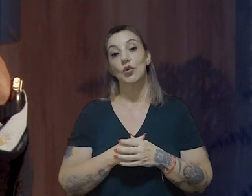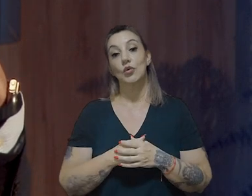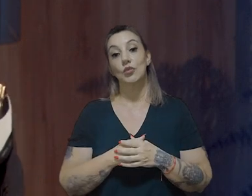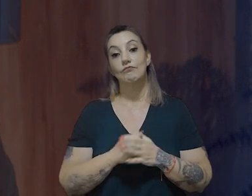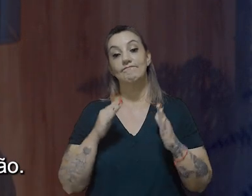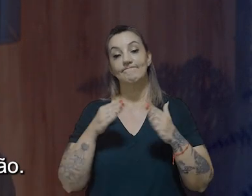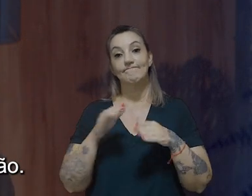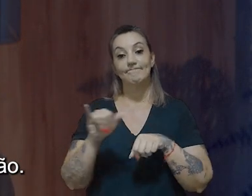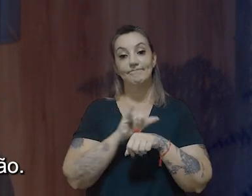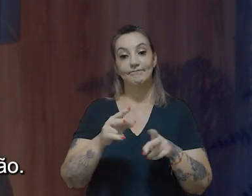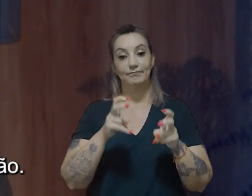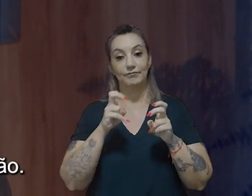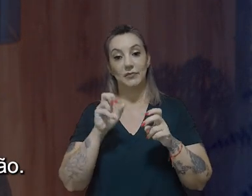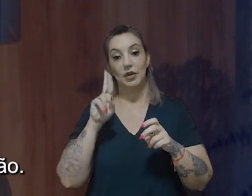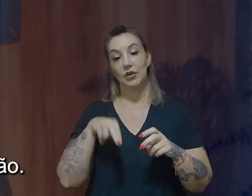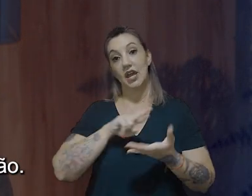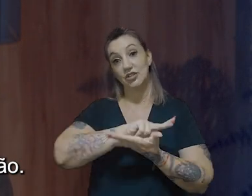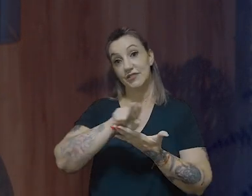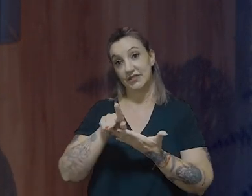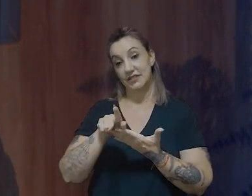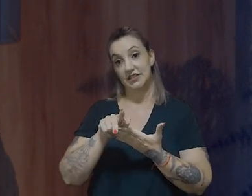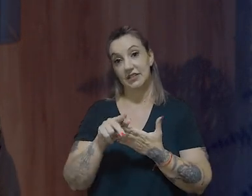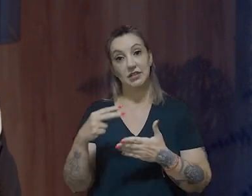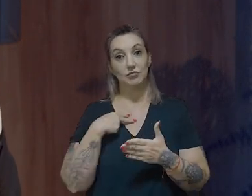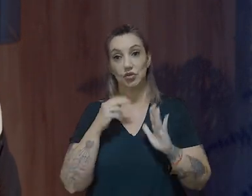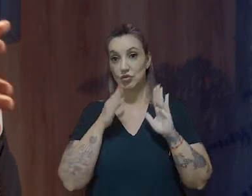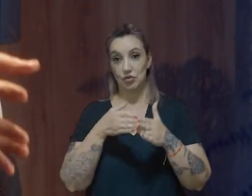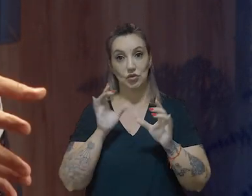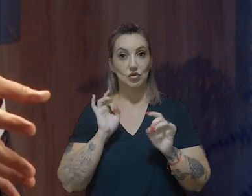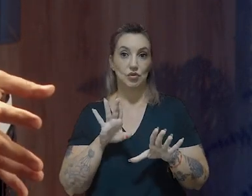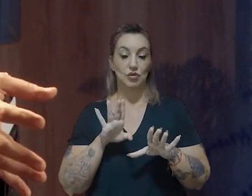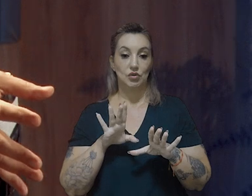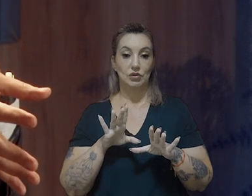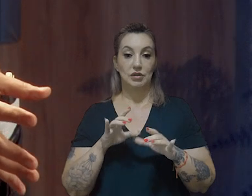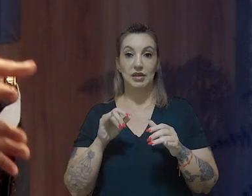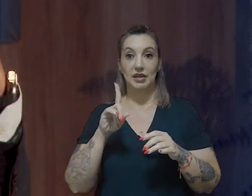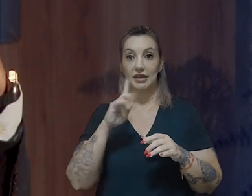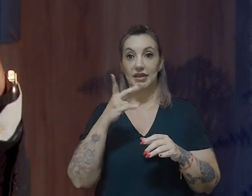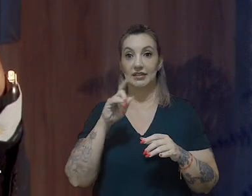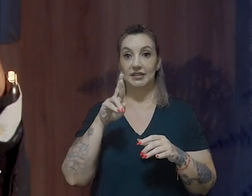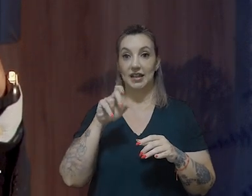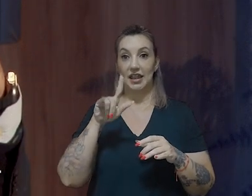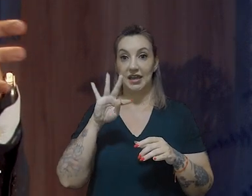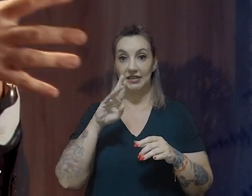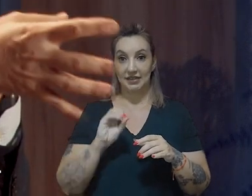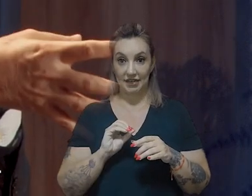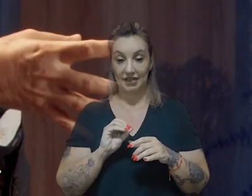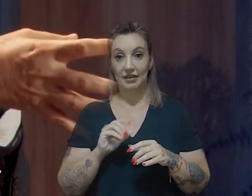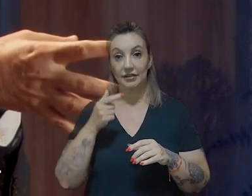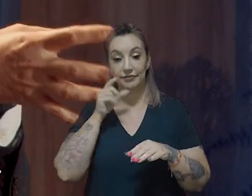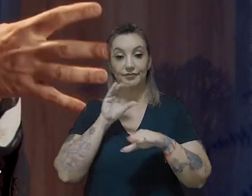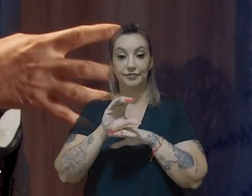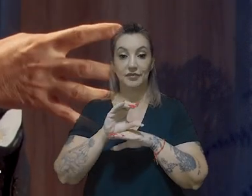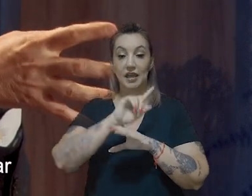no estratégico qu a gente olha na diversificação né eu não posso me concentrar só em hidroelétrica eu vou investir em